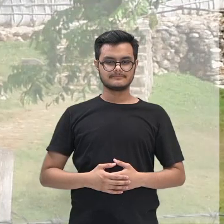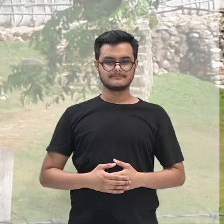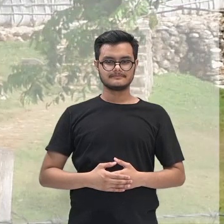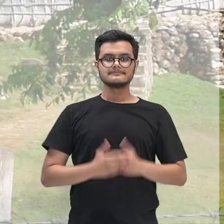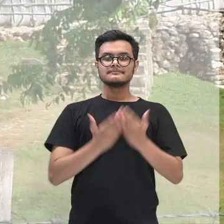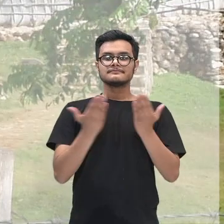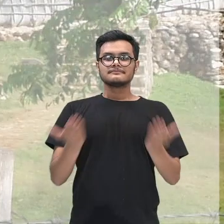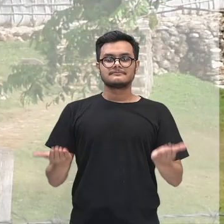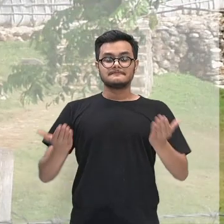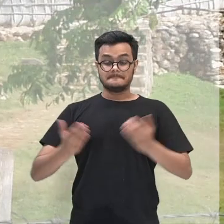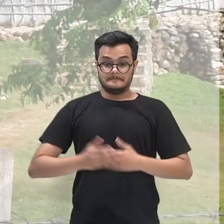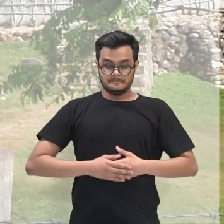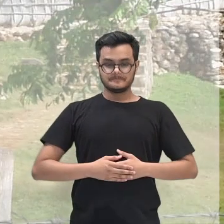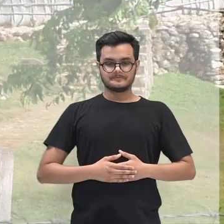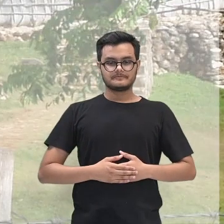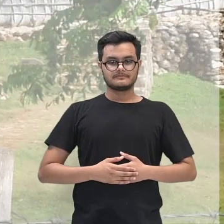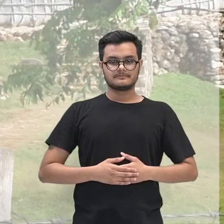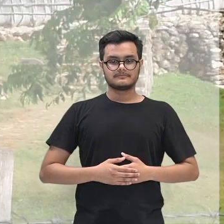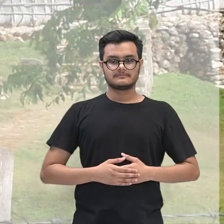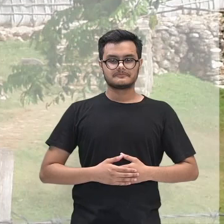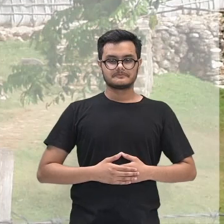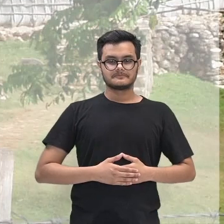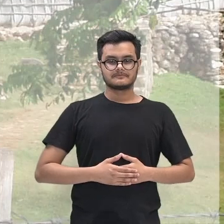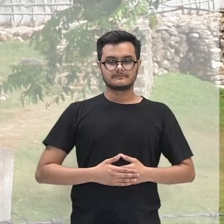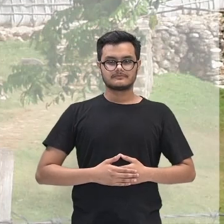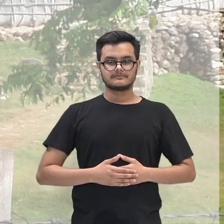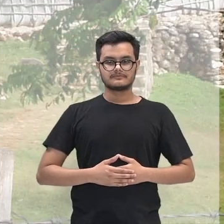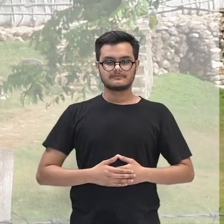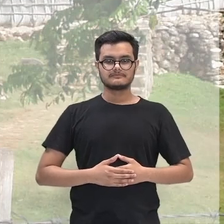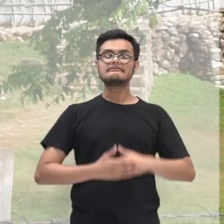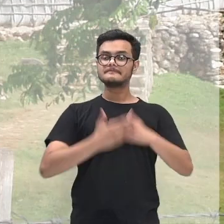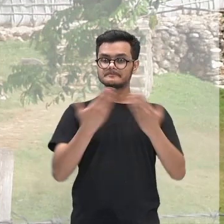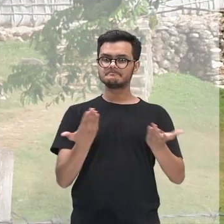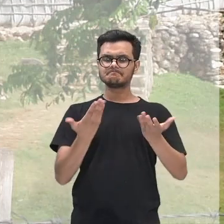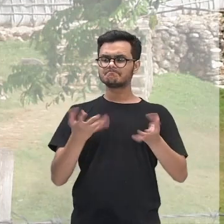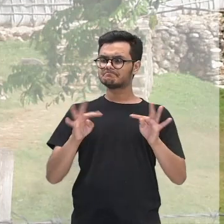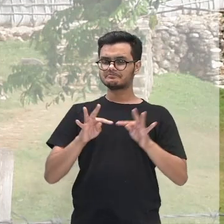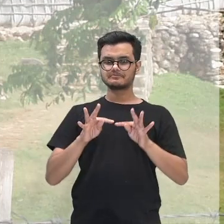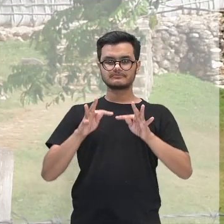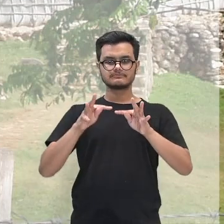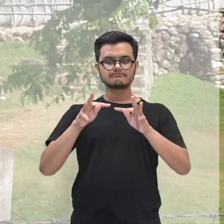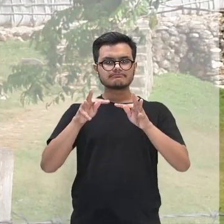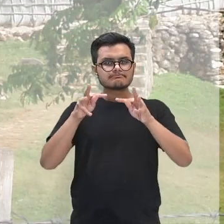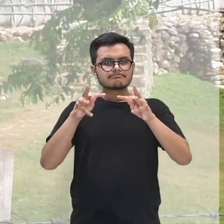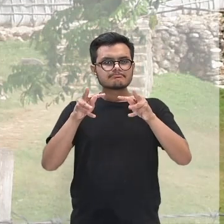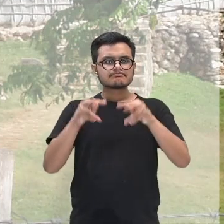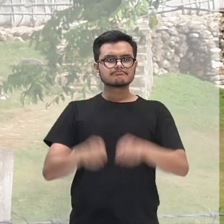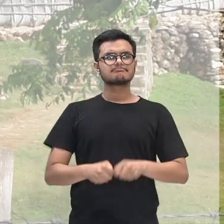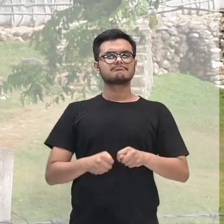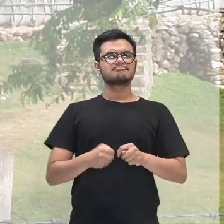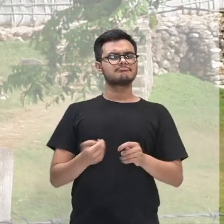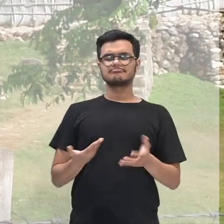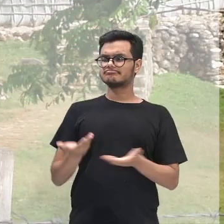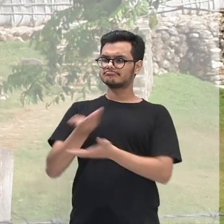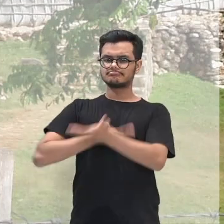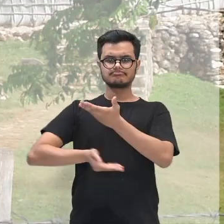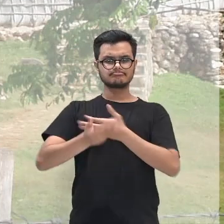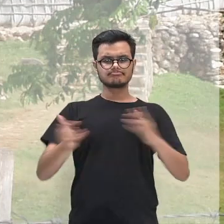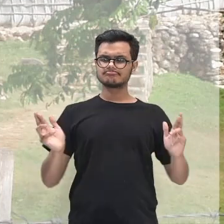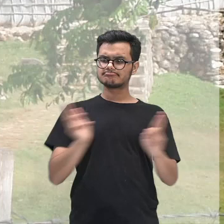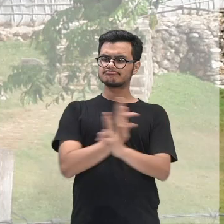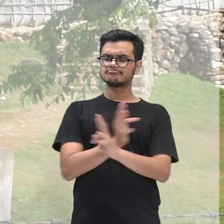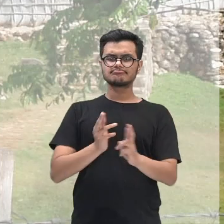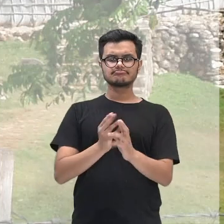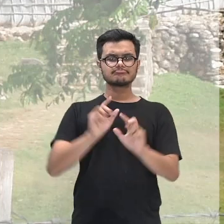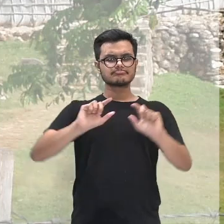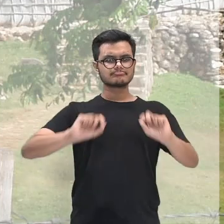só, essas relações complexas, essas relações que foram se estabelecendo dentro da Amazônia, acabou dando